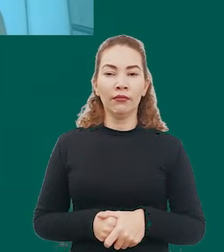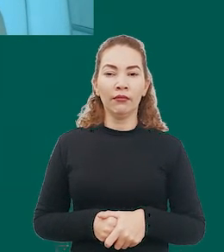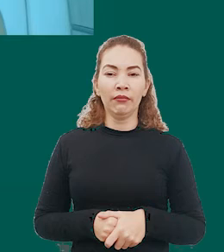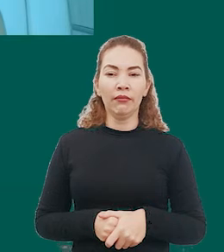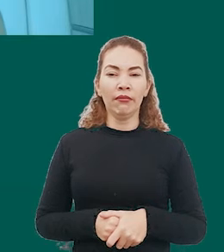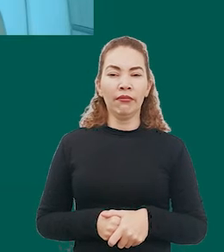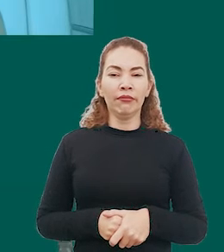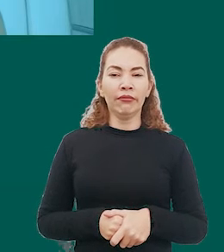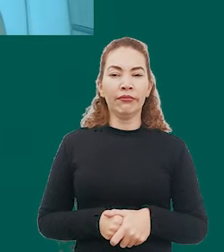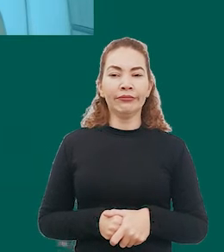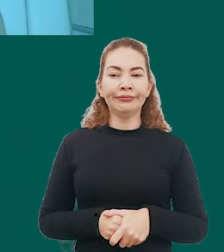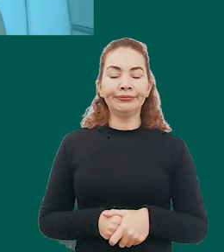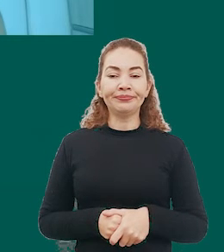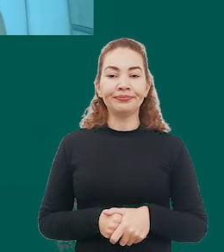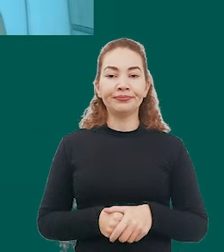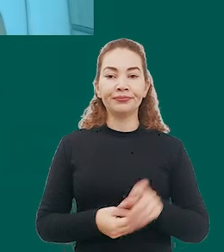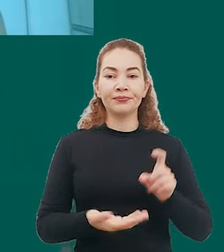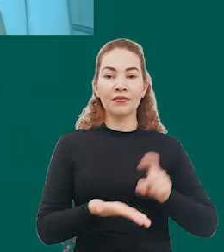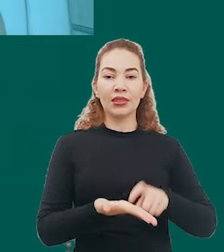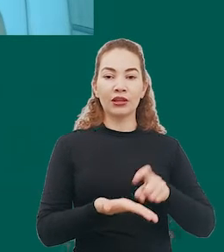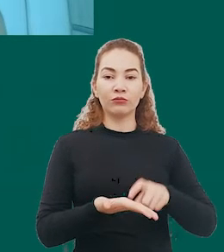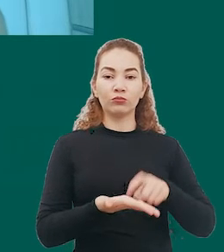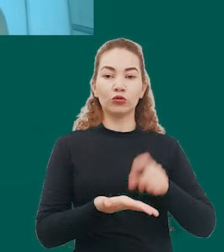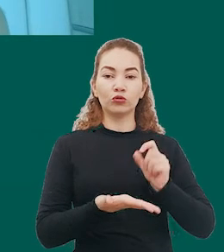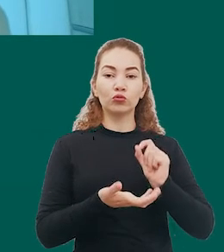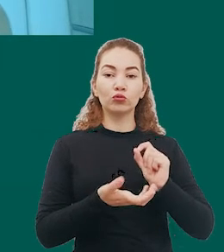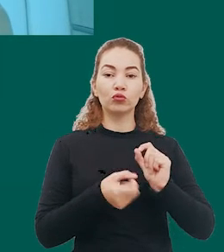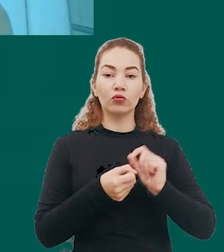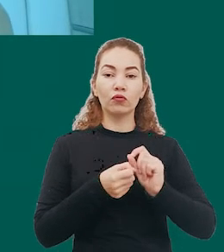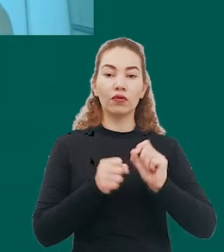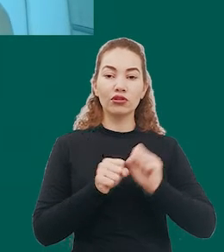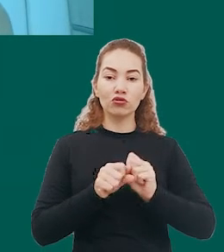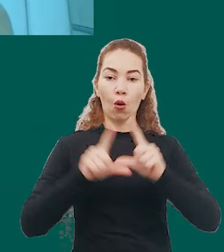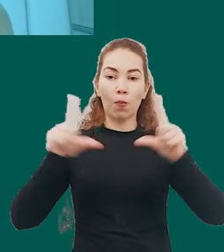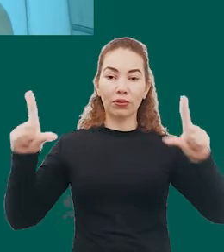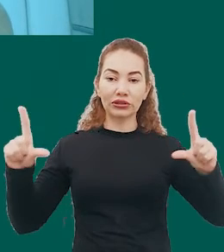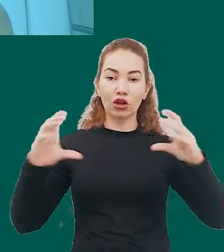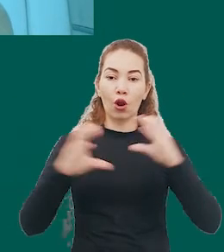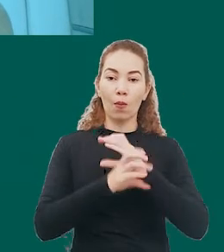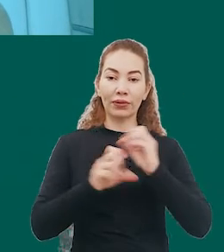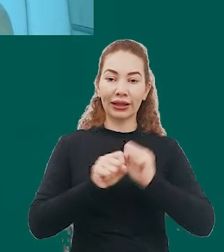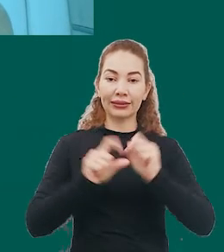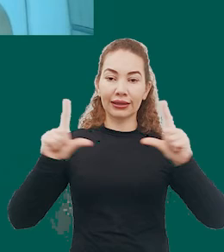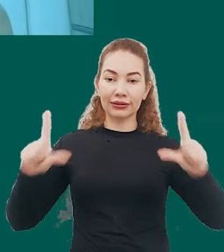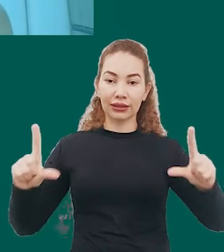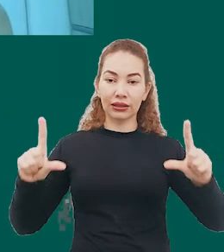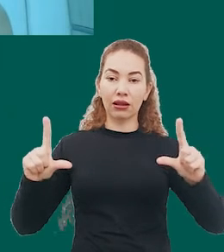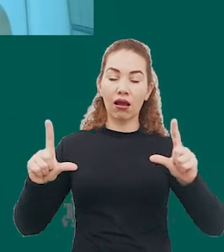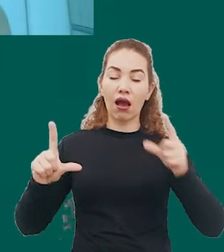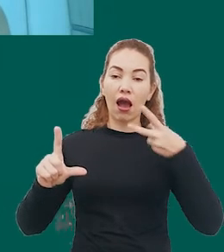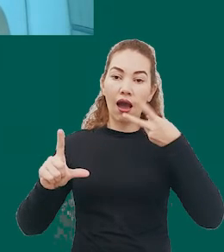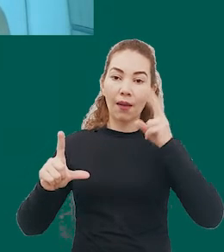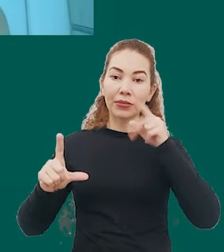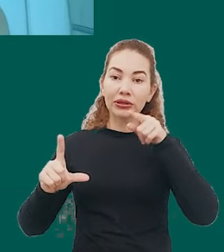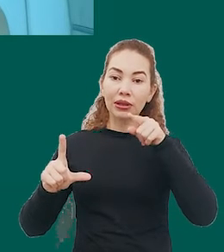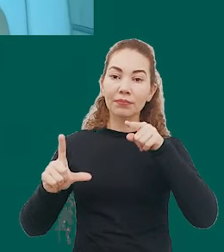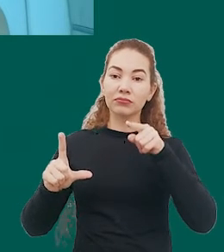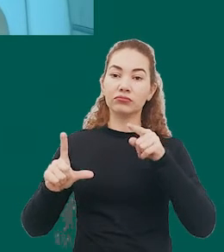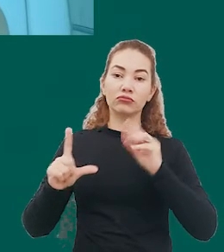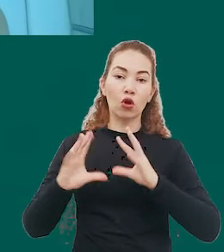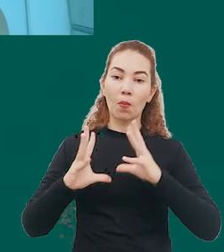Aí ali na opção tu coloca, por favor, para compartilhar a tela inteira, que daí a gente vai ver exatamente o que tu tá falando.